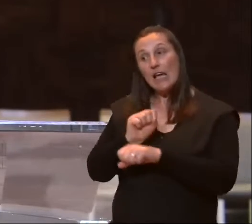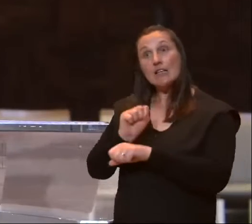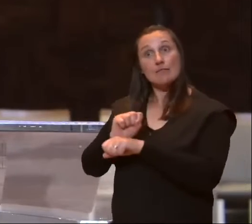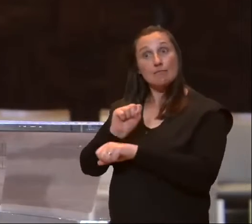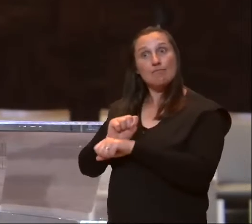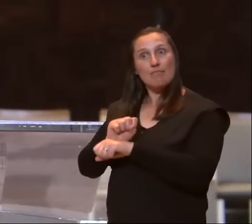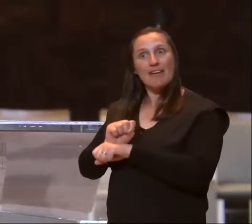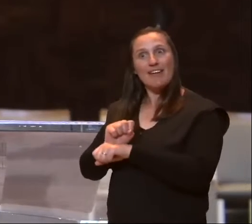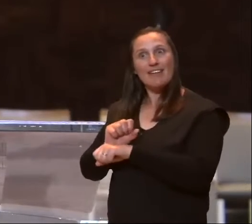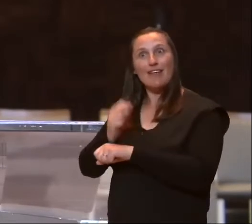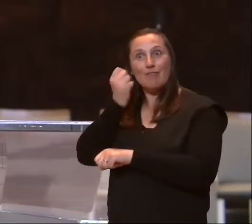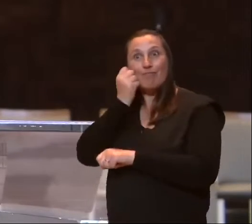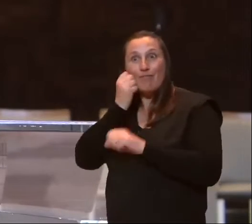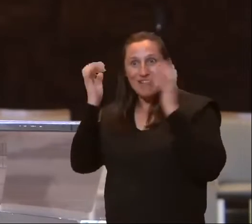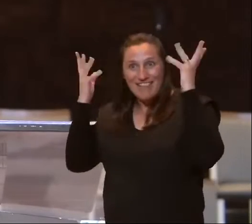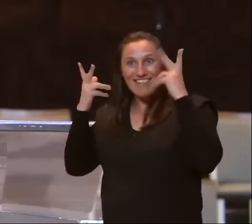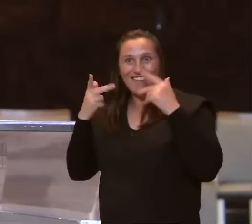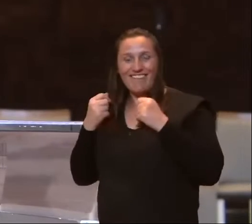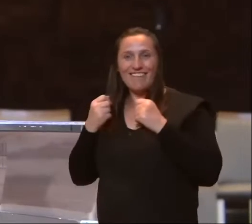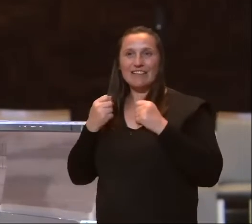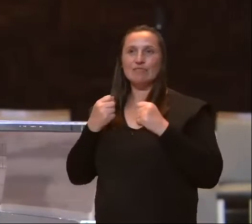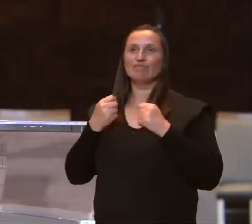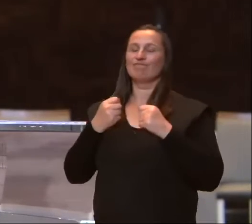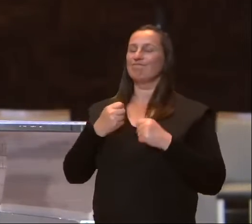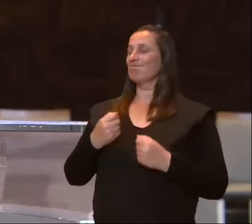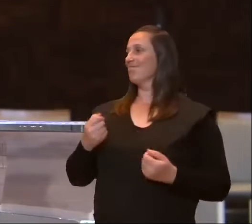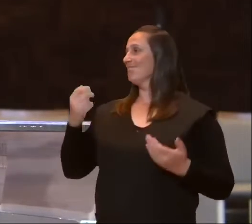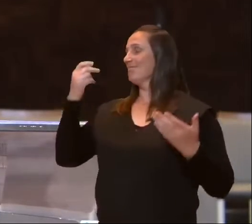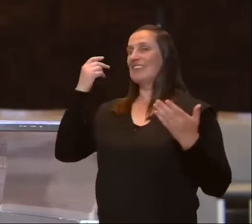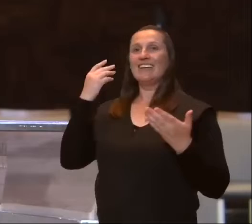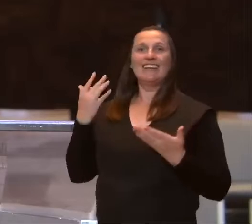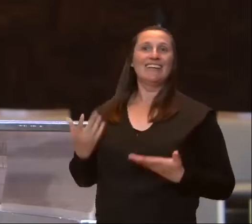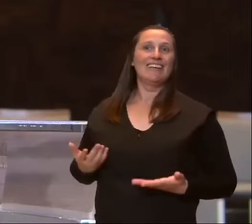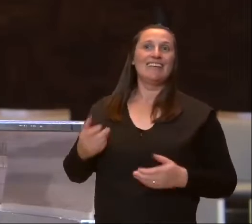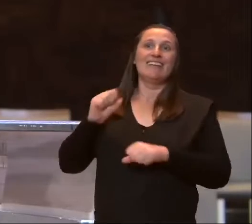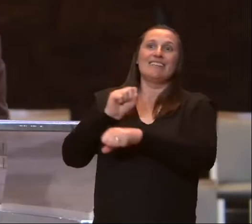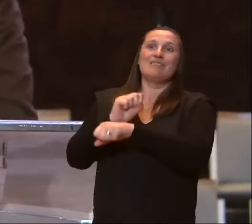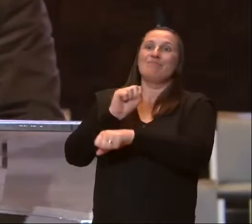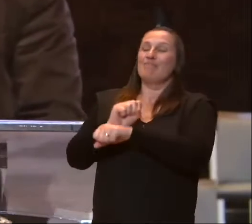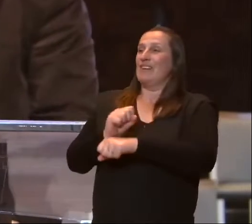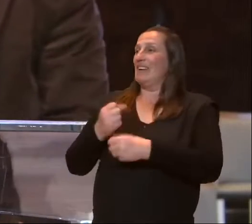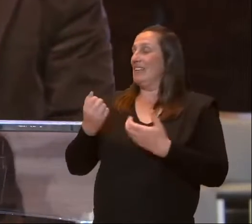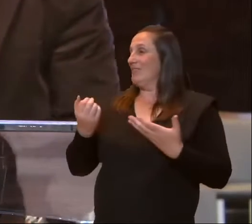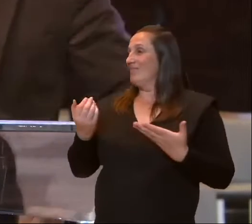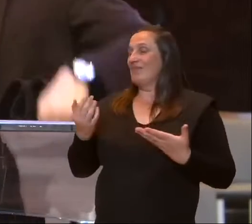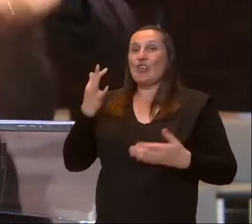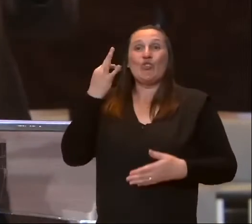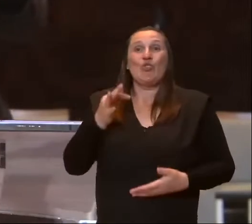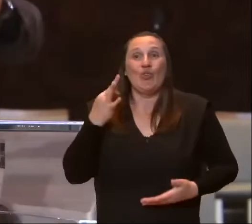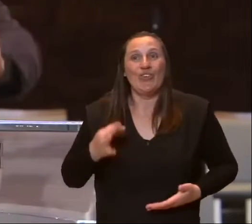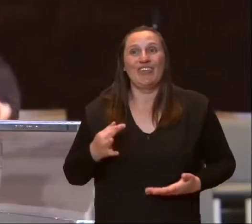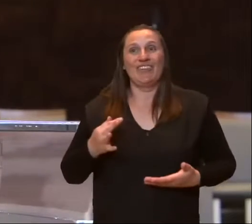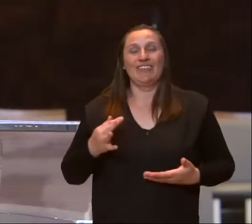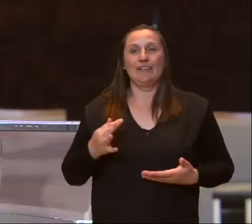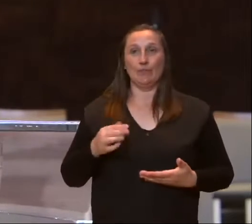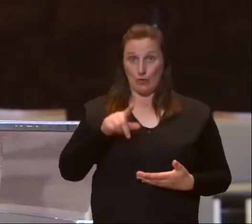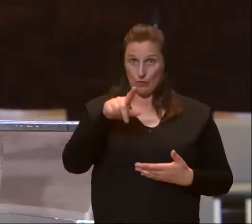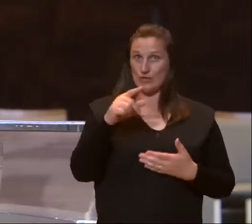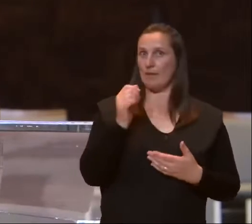uma frustração. E quantas vezes a nossa espera se transforma em frustração? Você quer ter um